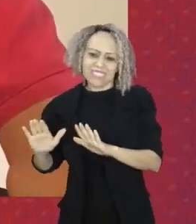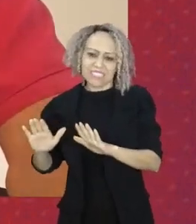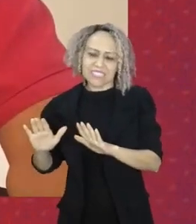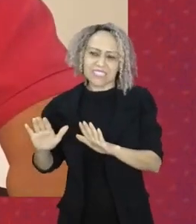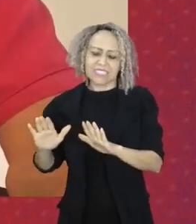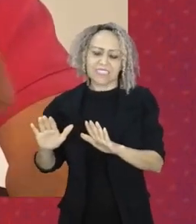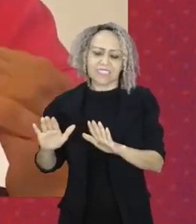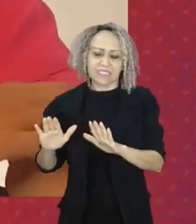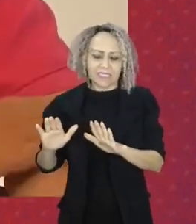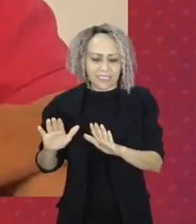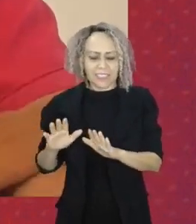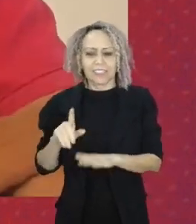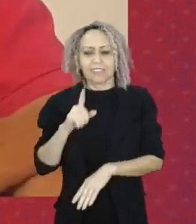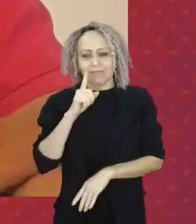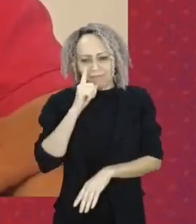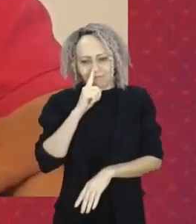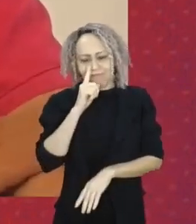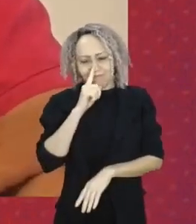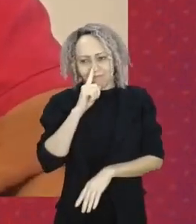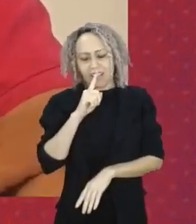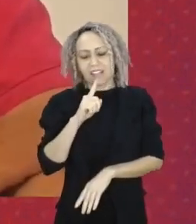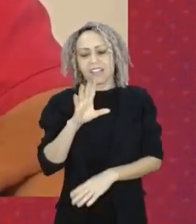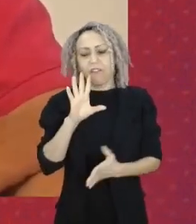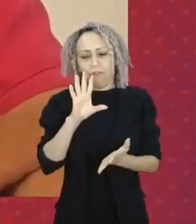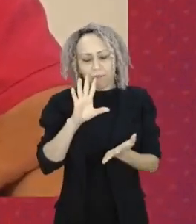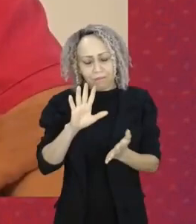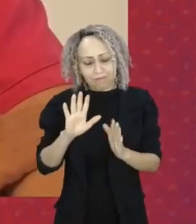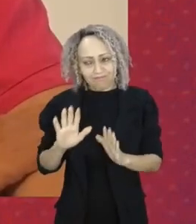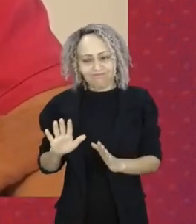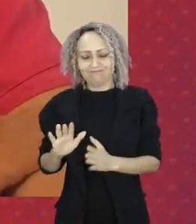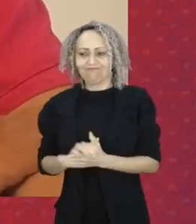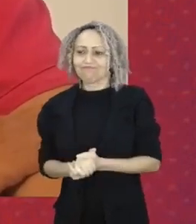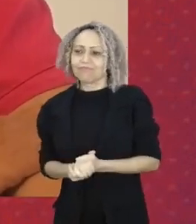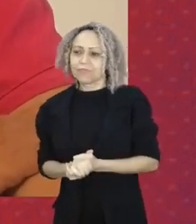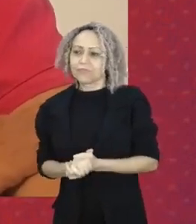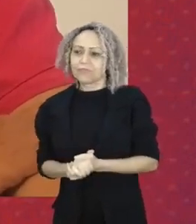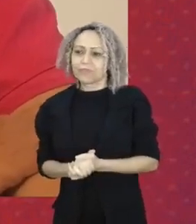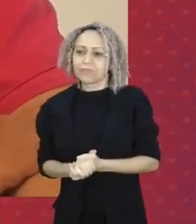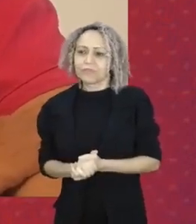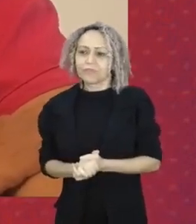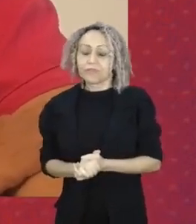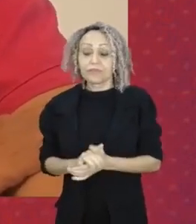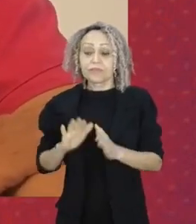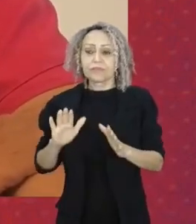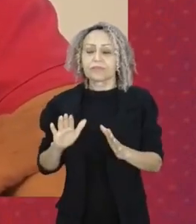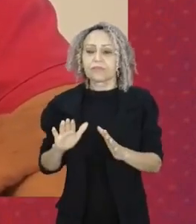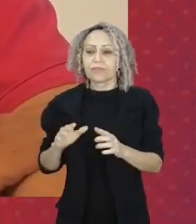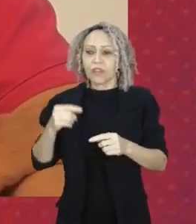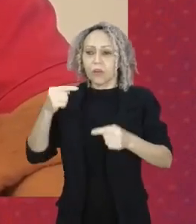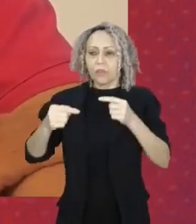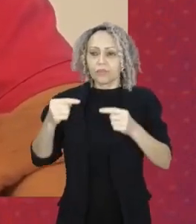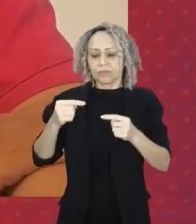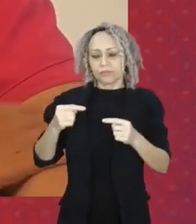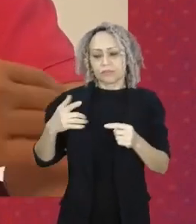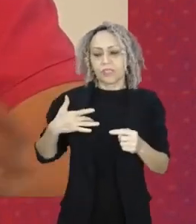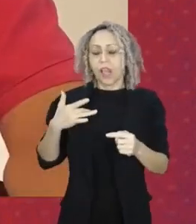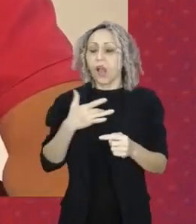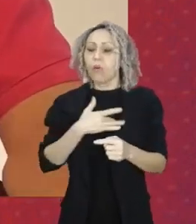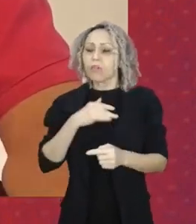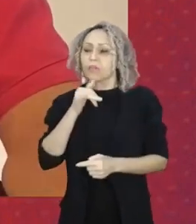da necessidade posta para o poder público. A política de saúde, por